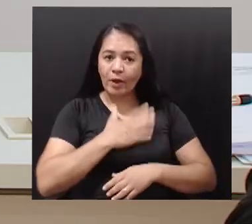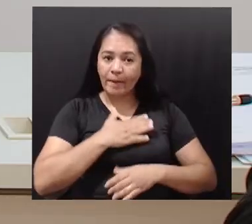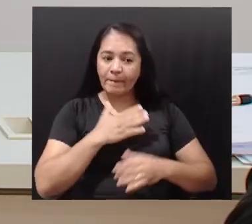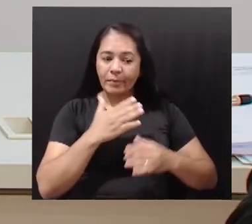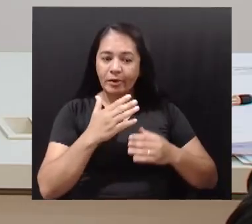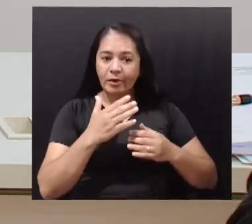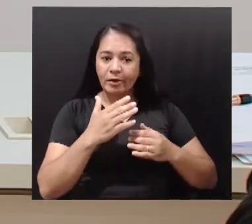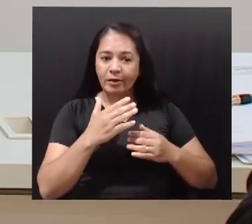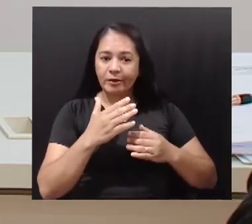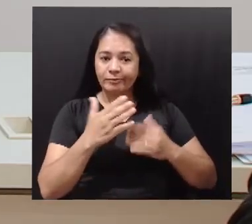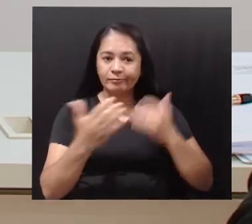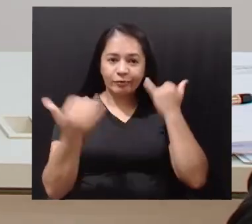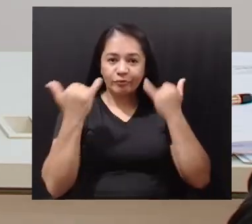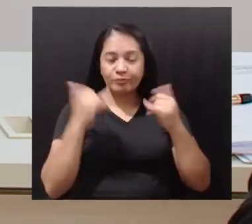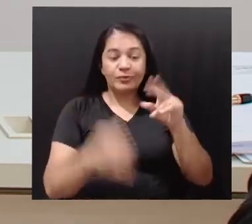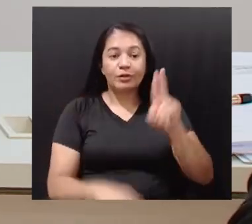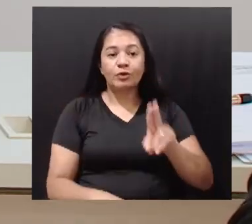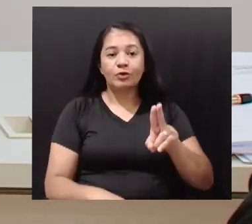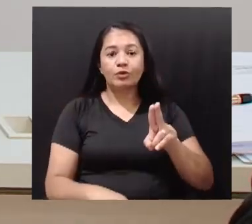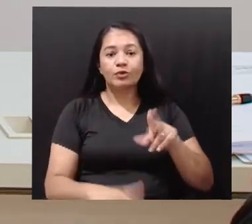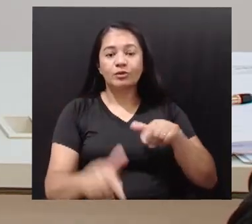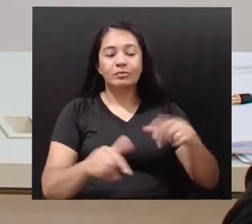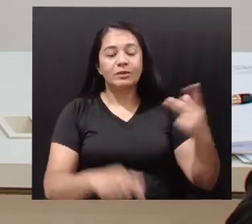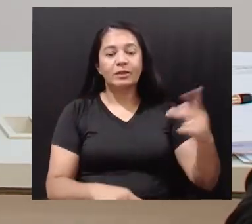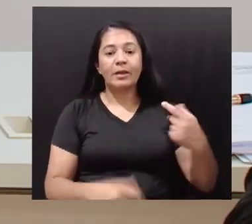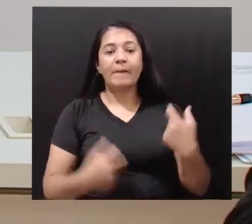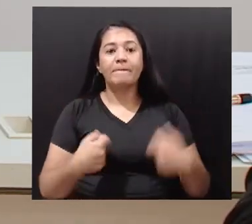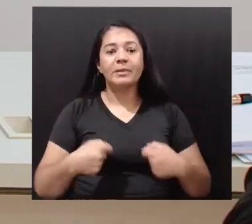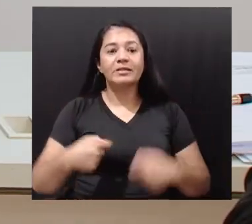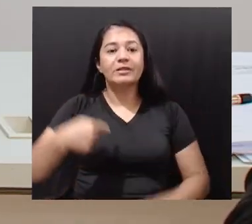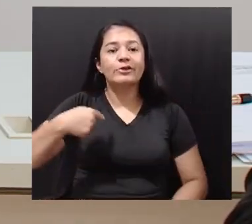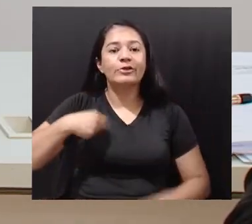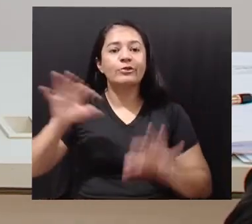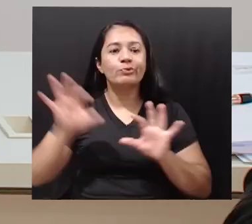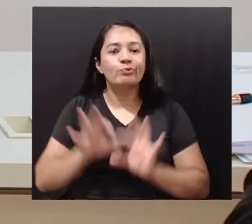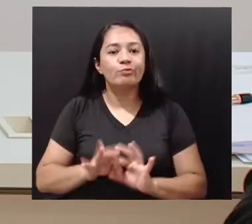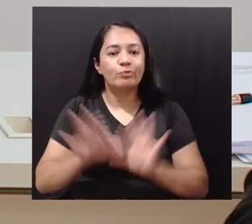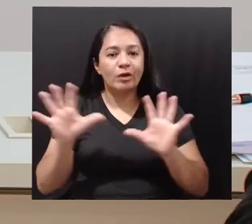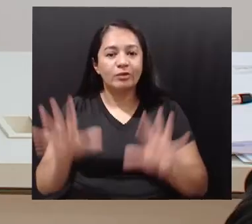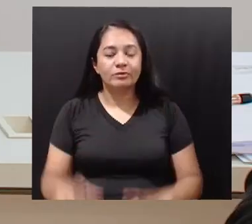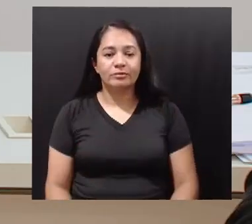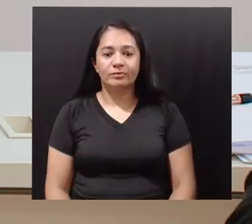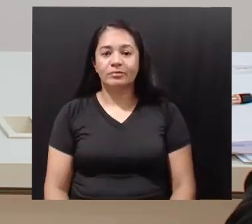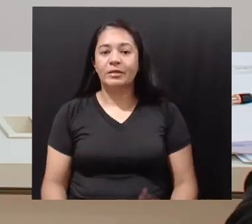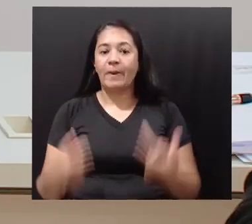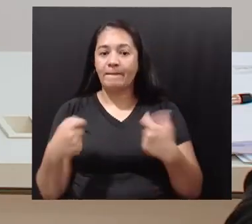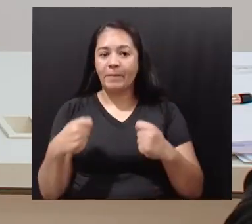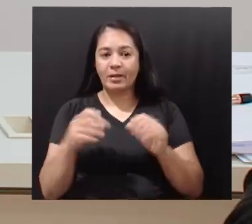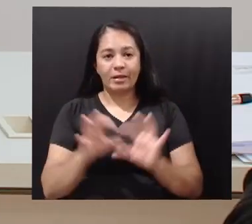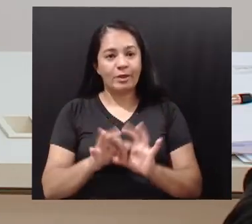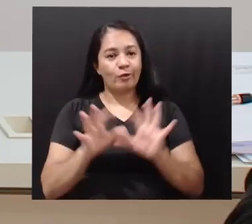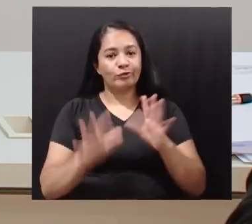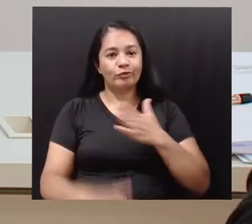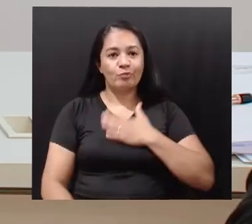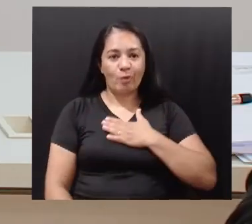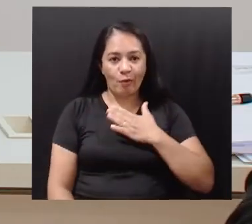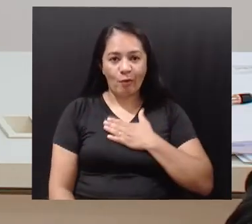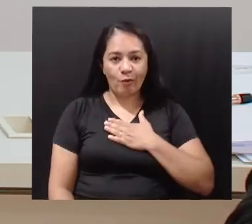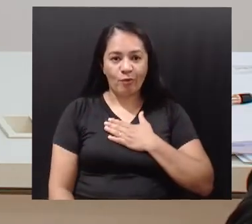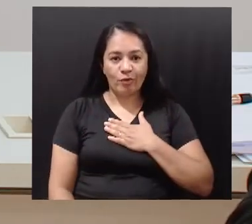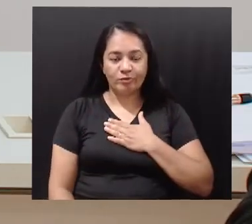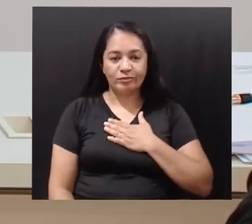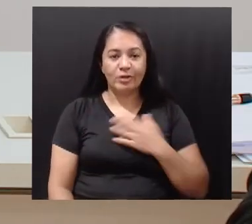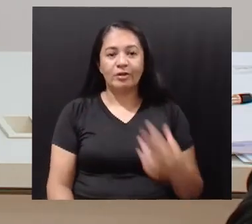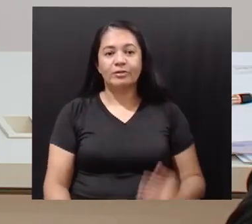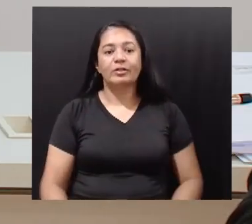dados nas atividades dele, ele precisa de ter o meu consentimento. Então, tem que ter um consentimento ali do que a gente chama de titular dos dados.